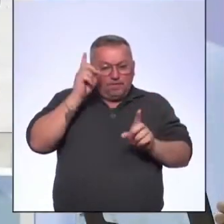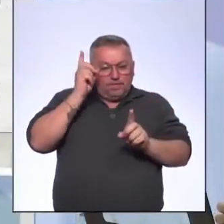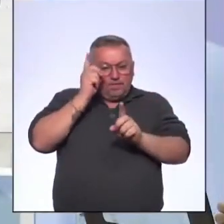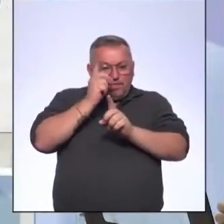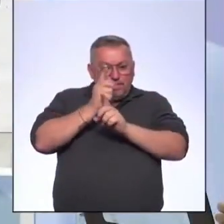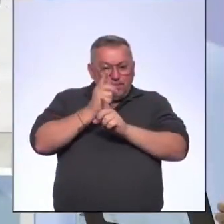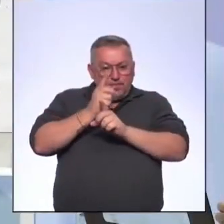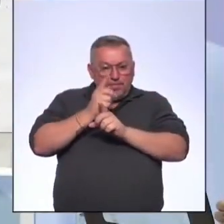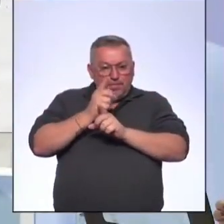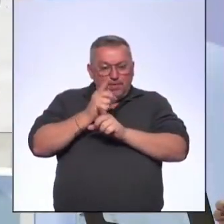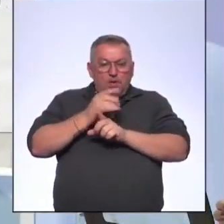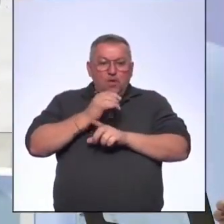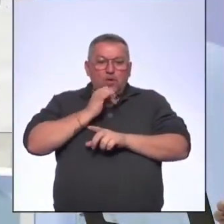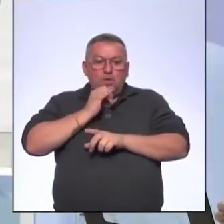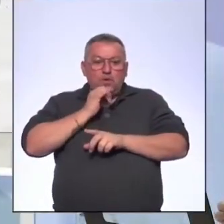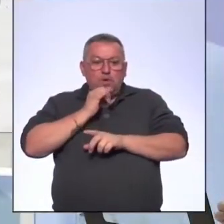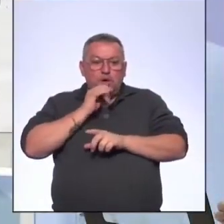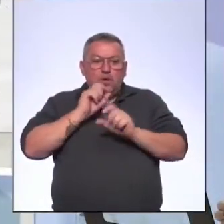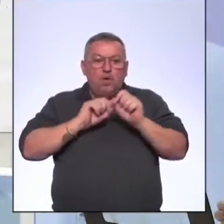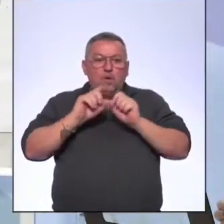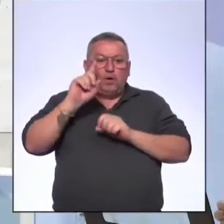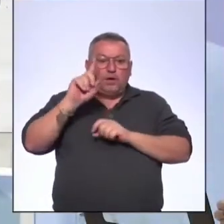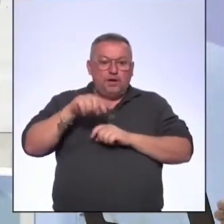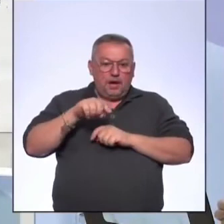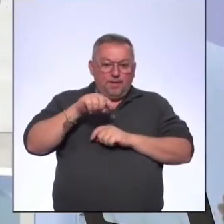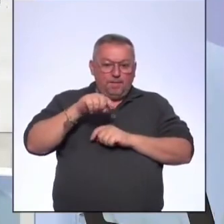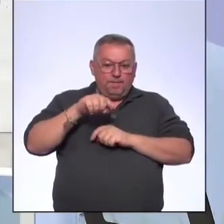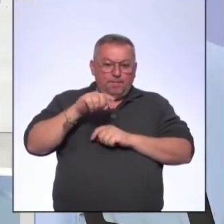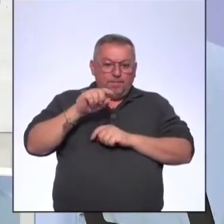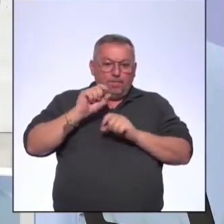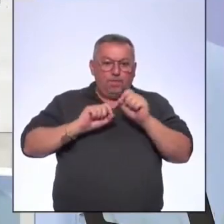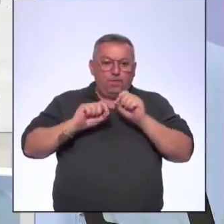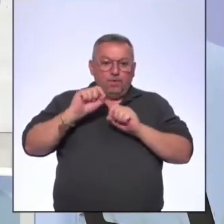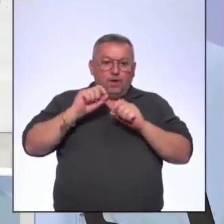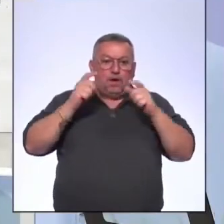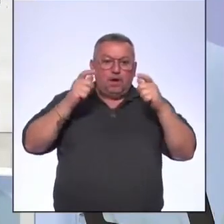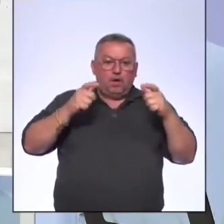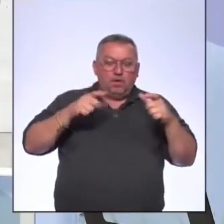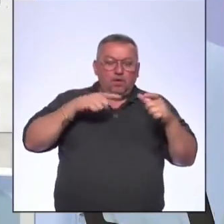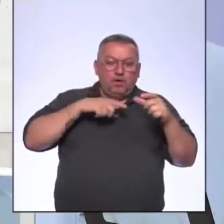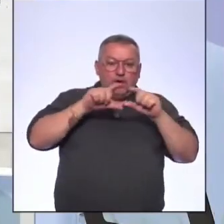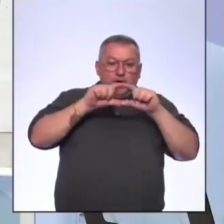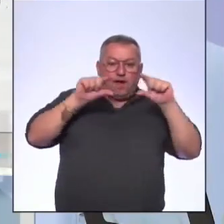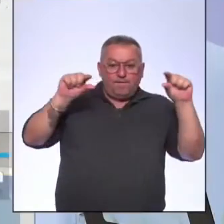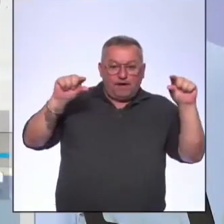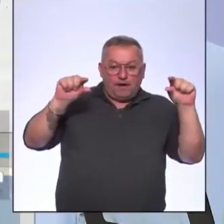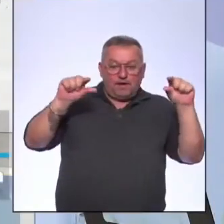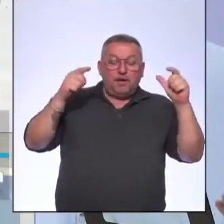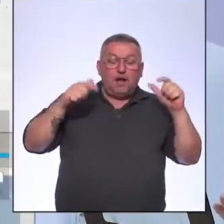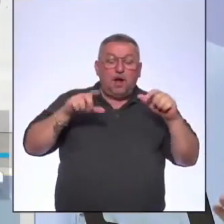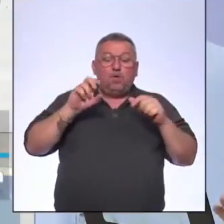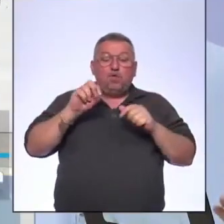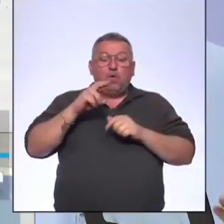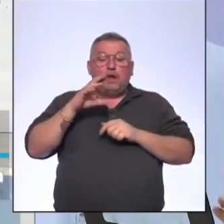identificar dos exemplos o que é dessa atividade, onde há a frase e onde há a oração, ok?